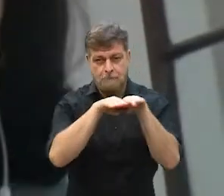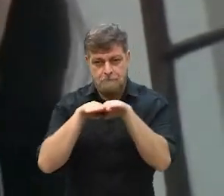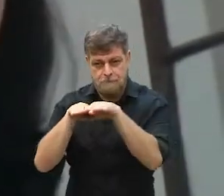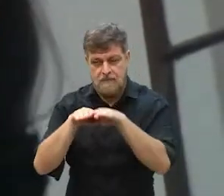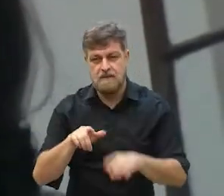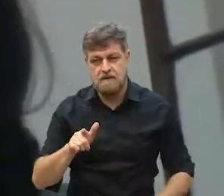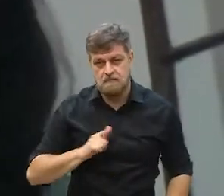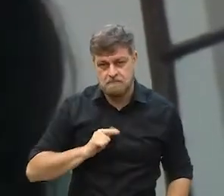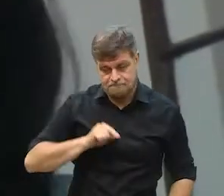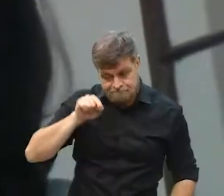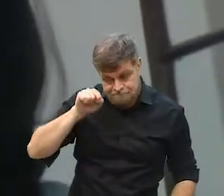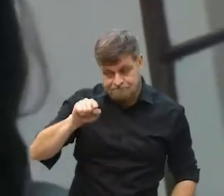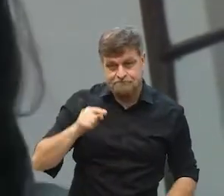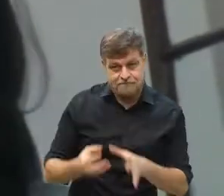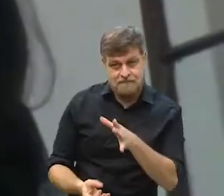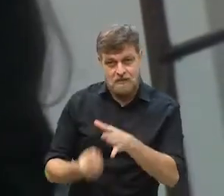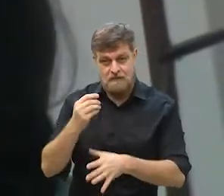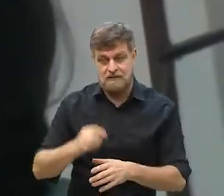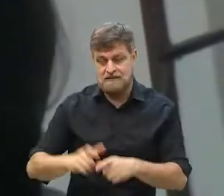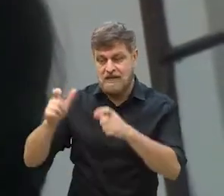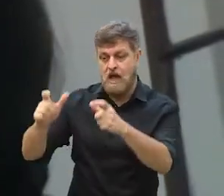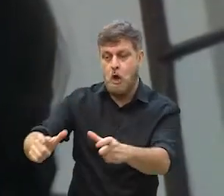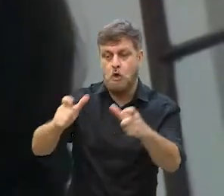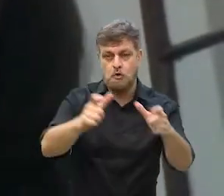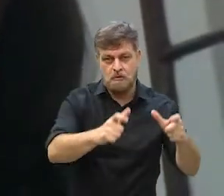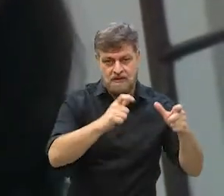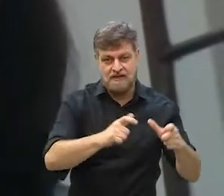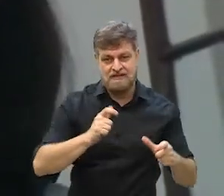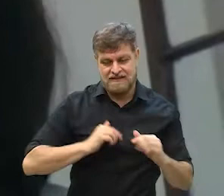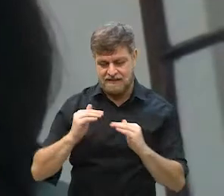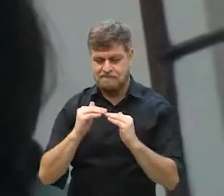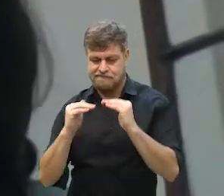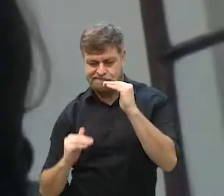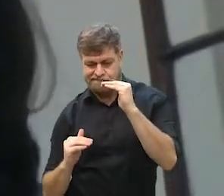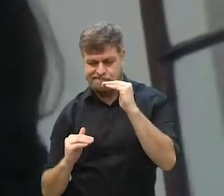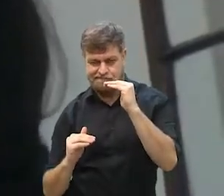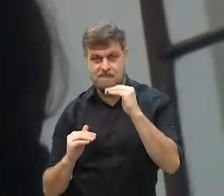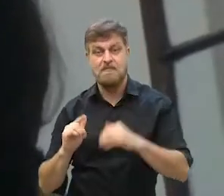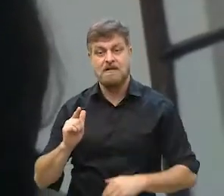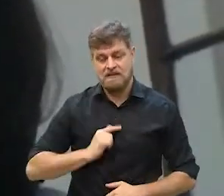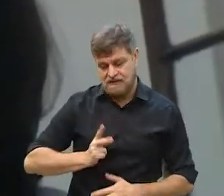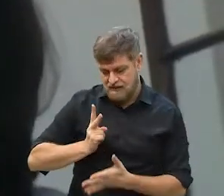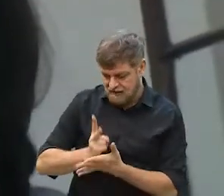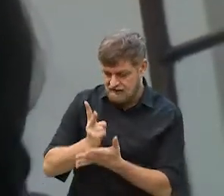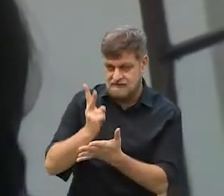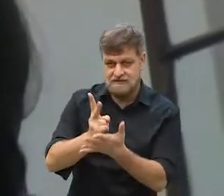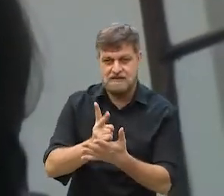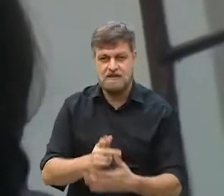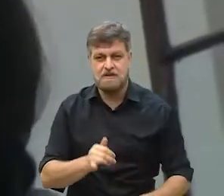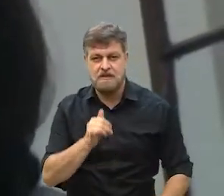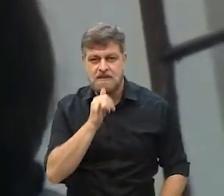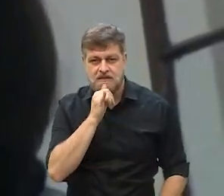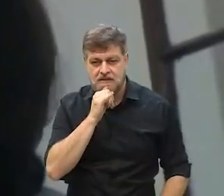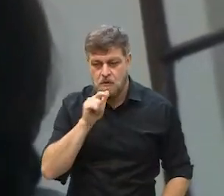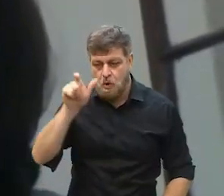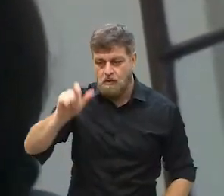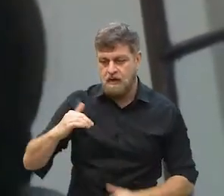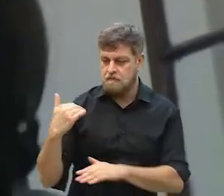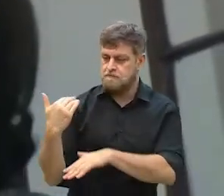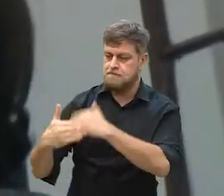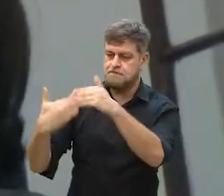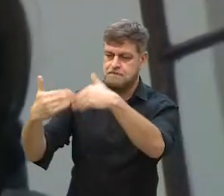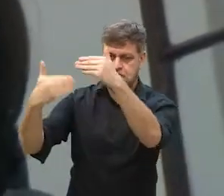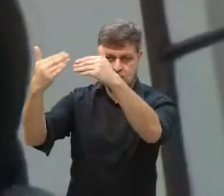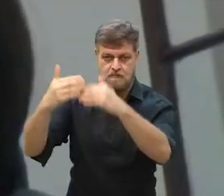da organização dos nossos lugares, né? Os nossos lugares, sempre que um lugar se desenvolve,